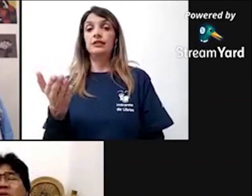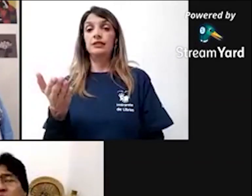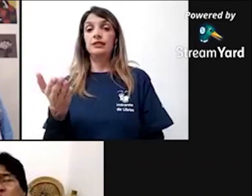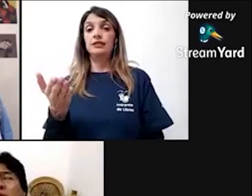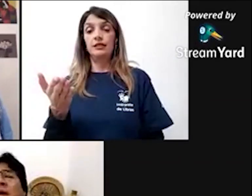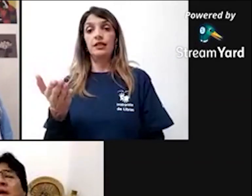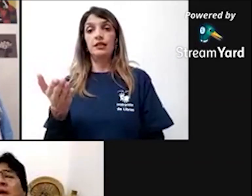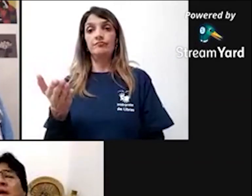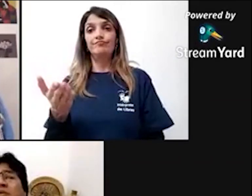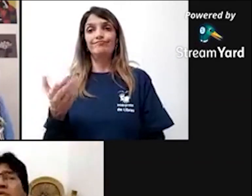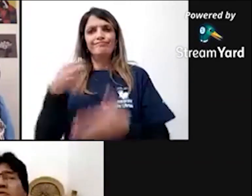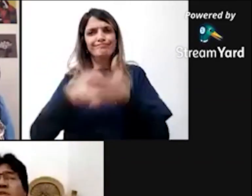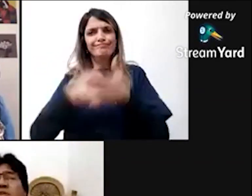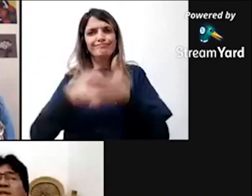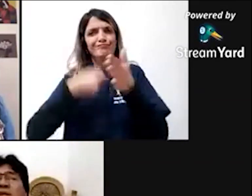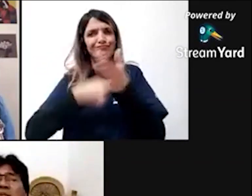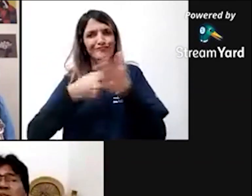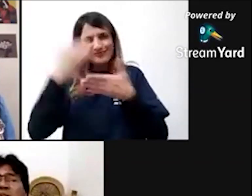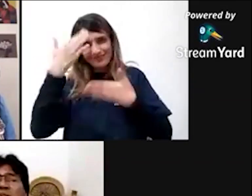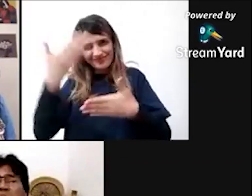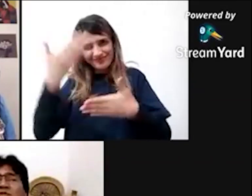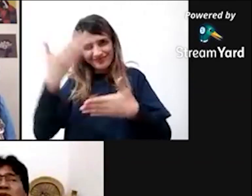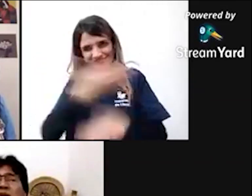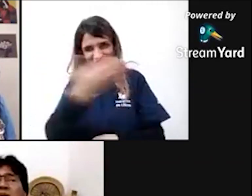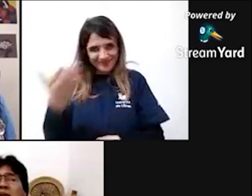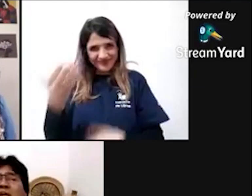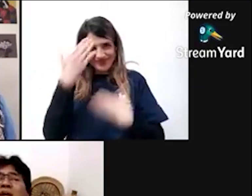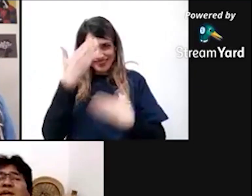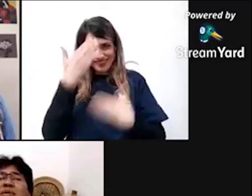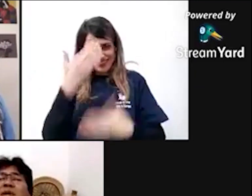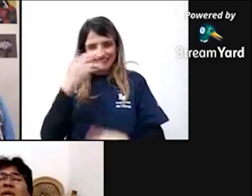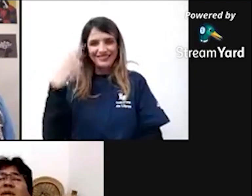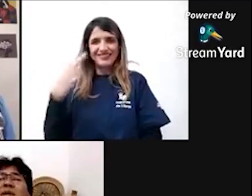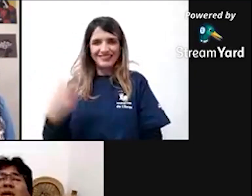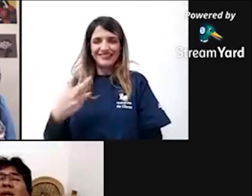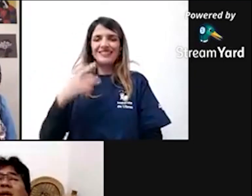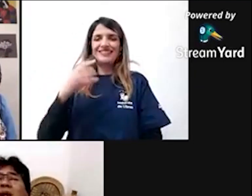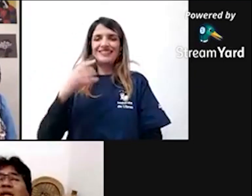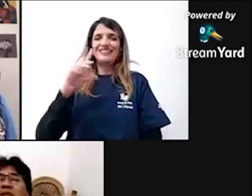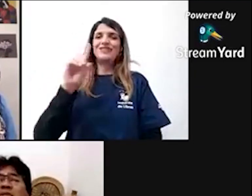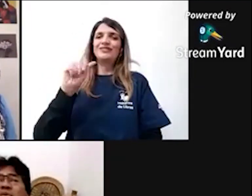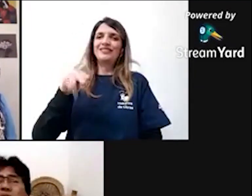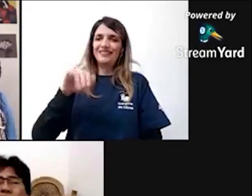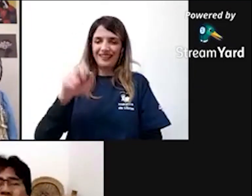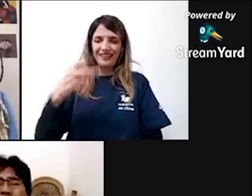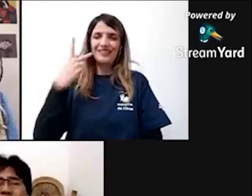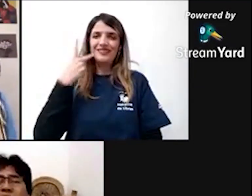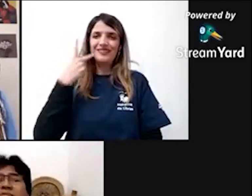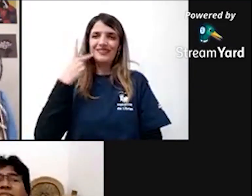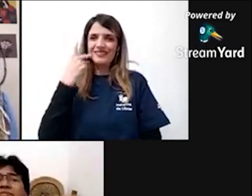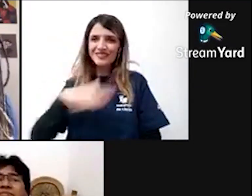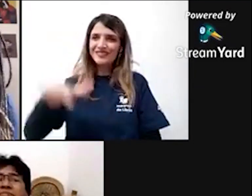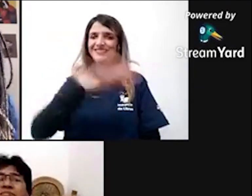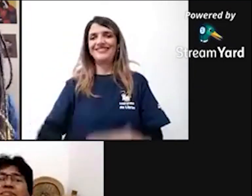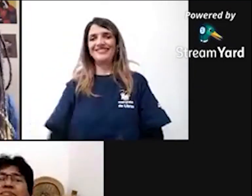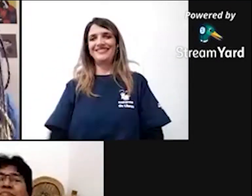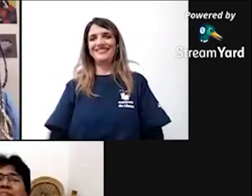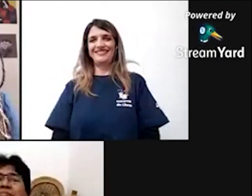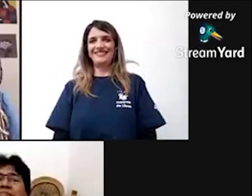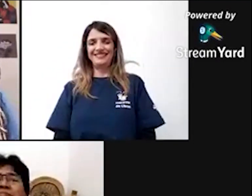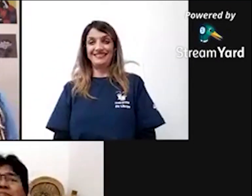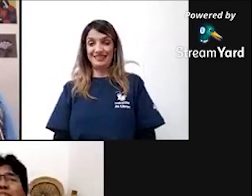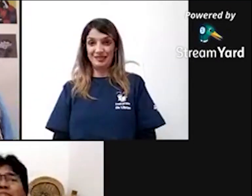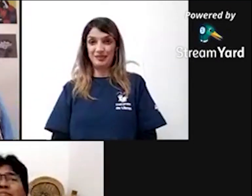investindo. Então, muito obrigado a todos vocês. Obrigado, Jussara, obrigado, Daniel, Kátia, a todos. Eu